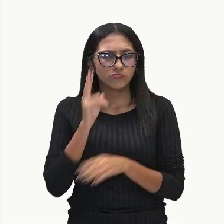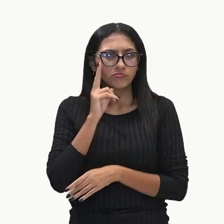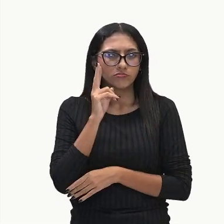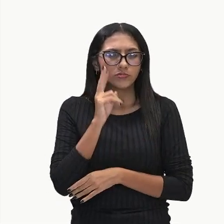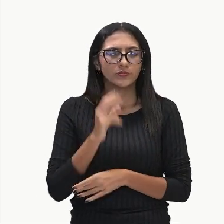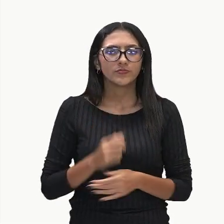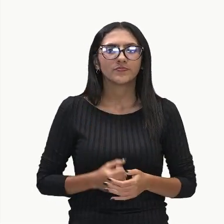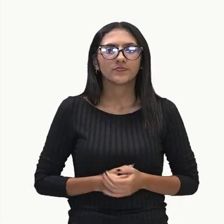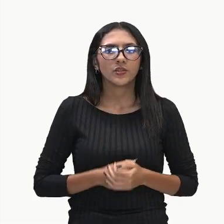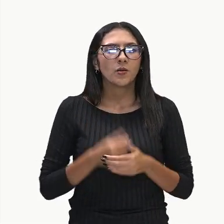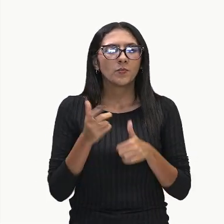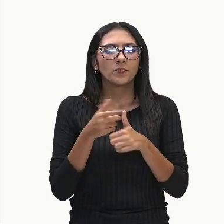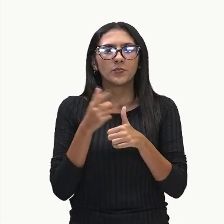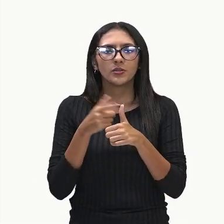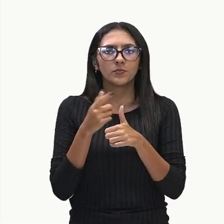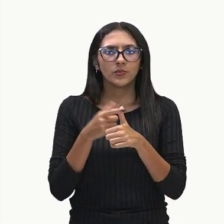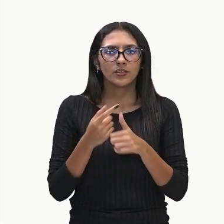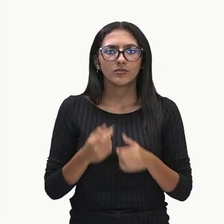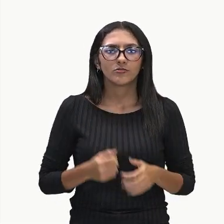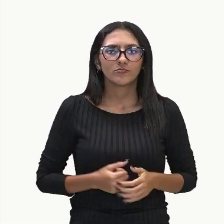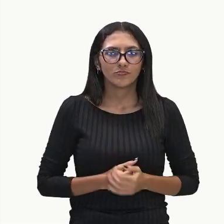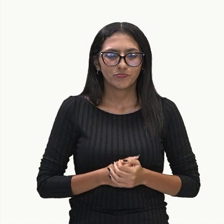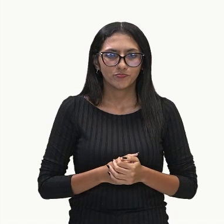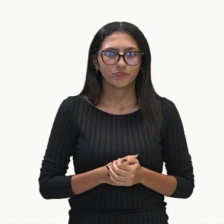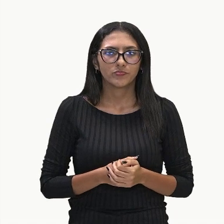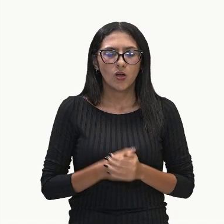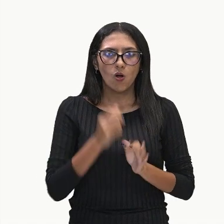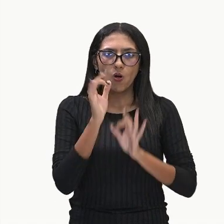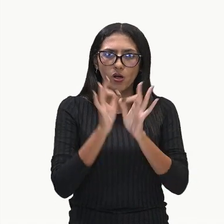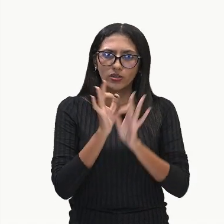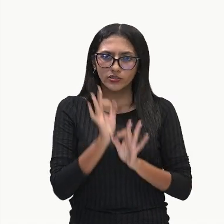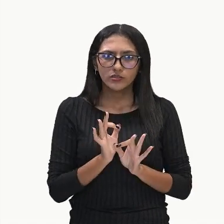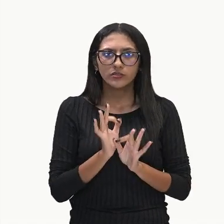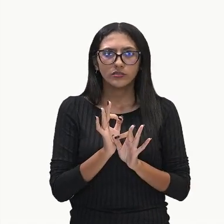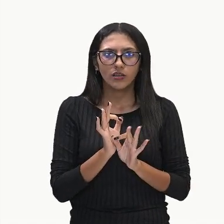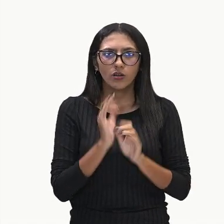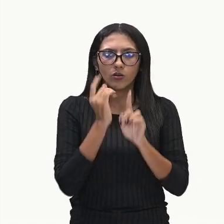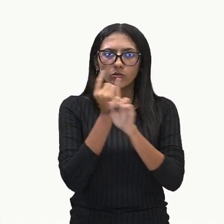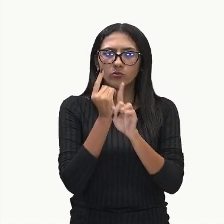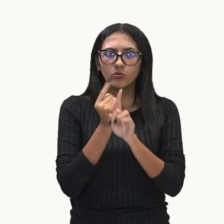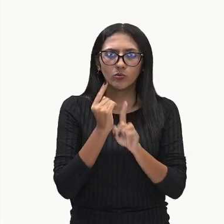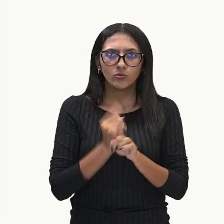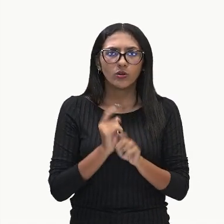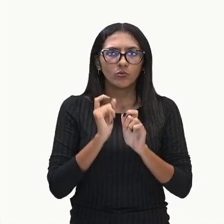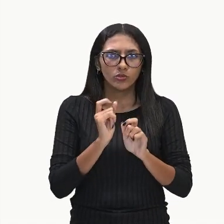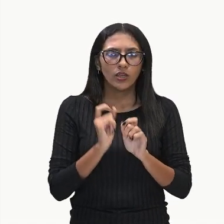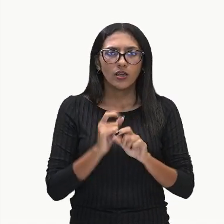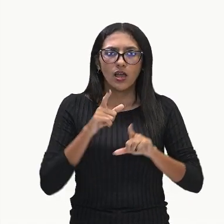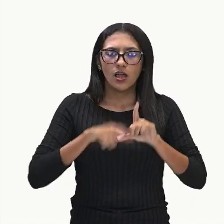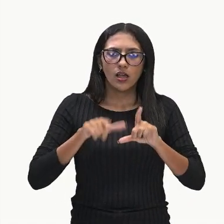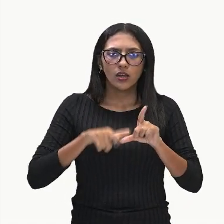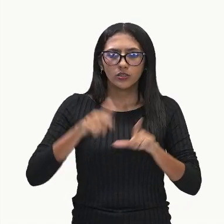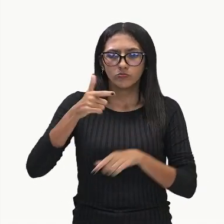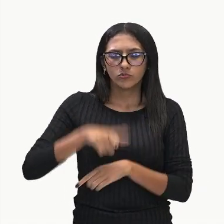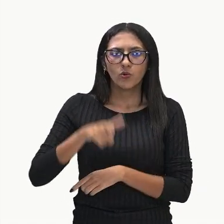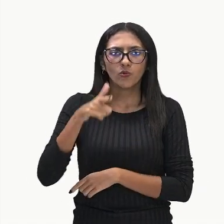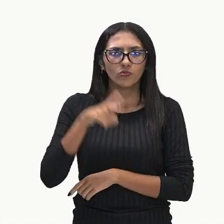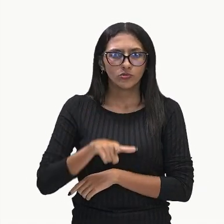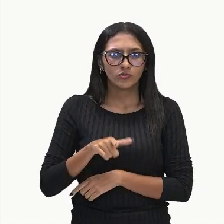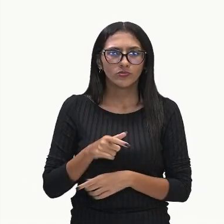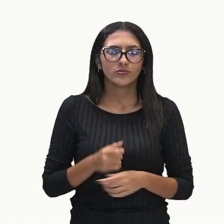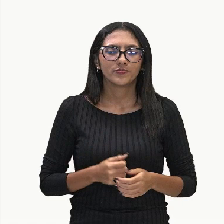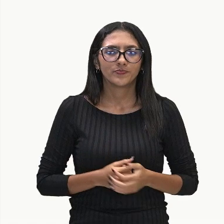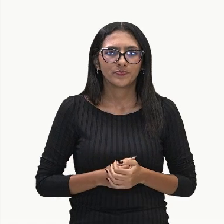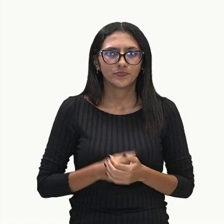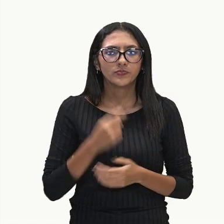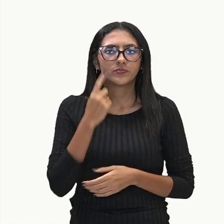resolução. Primeiro, fatorar o fator comum. Então, vamos lá tentar perceber aqui. Quem é que mora